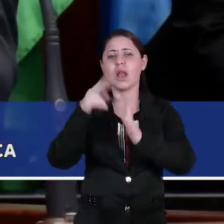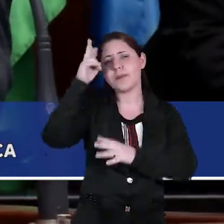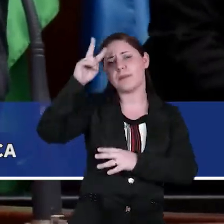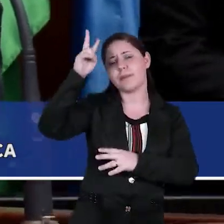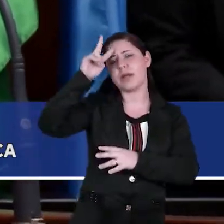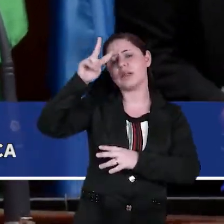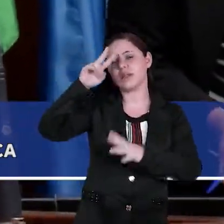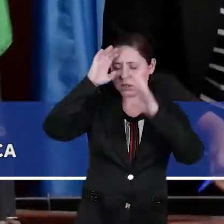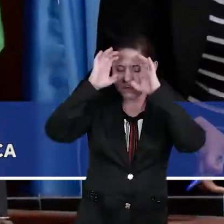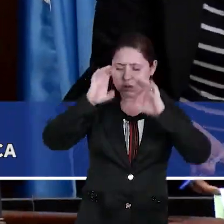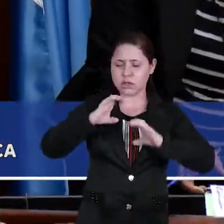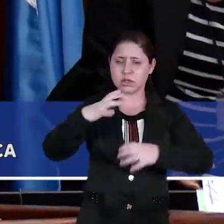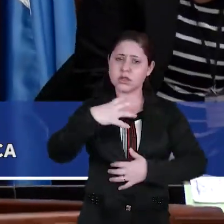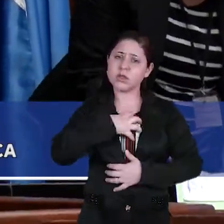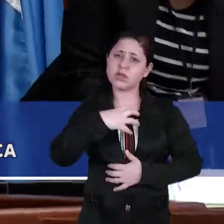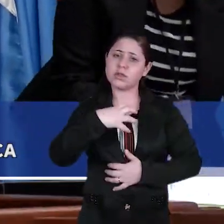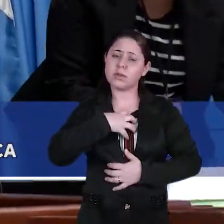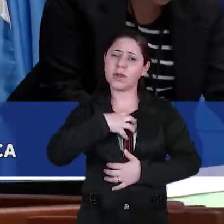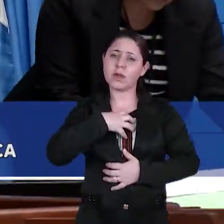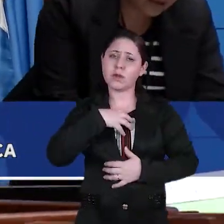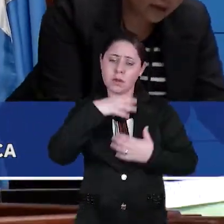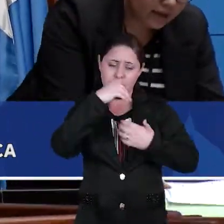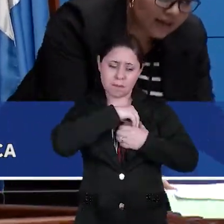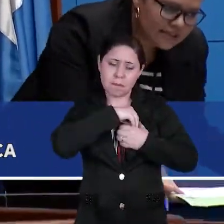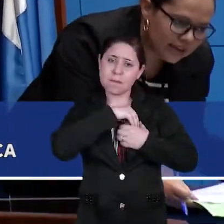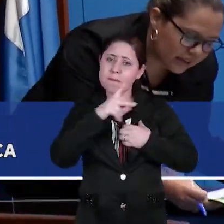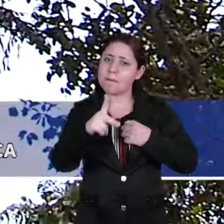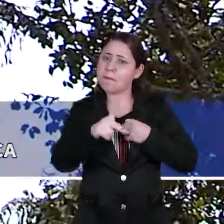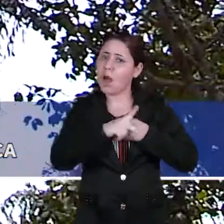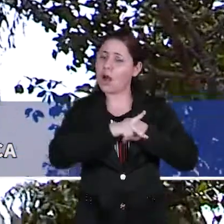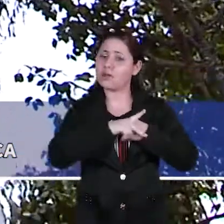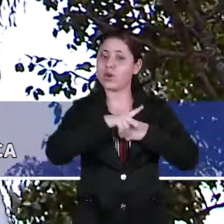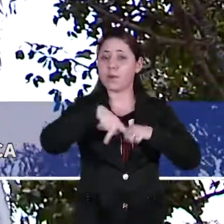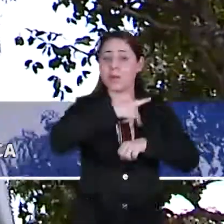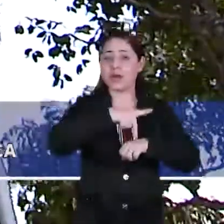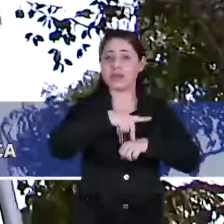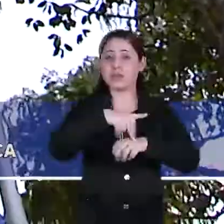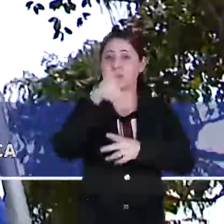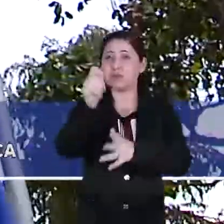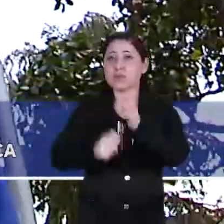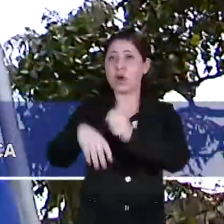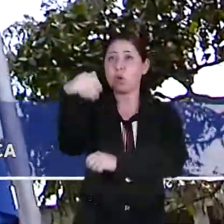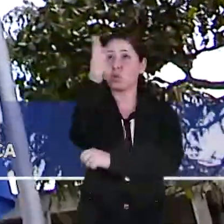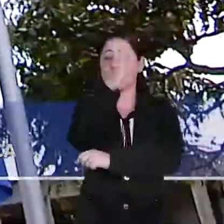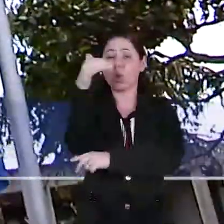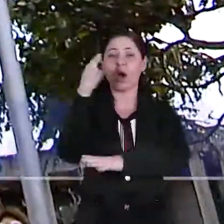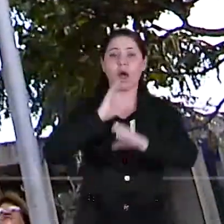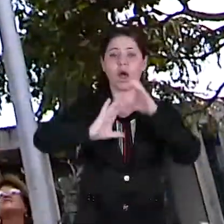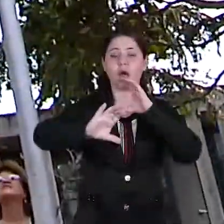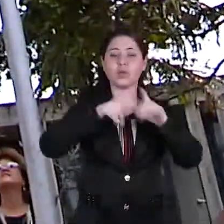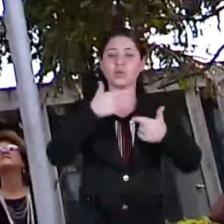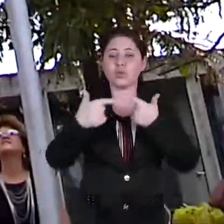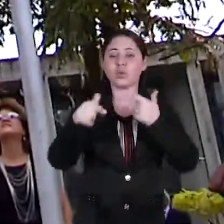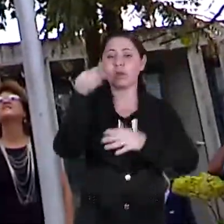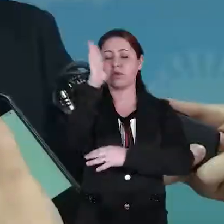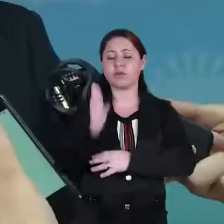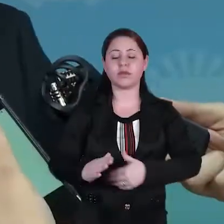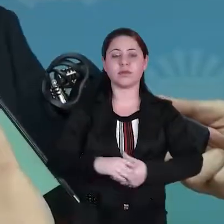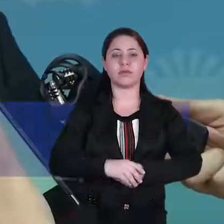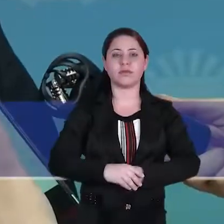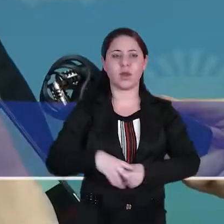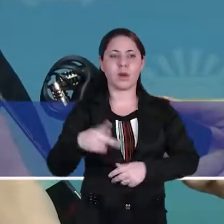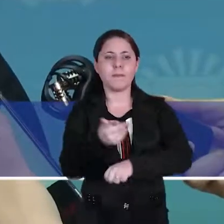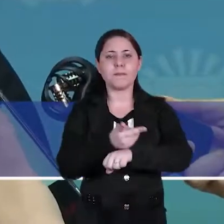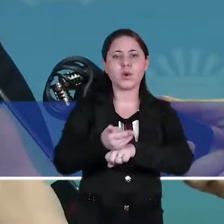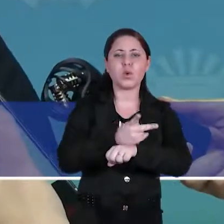do civismo, da cidadania e do sentimento de nacionalidade, por meio do hasteamento da bandeira do país e canto do hino nacional.